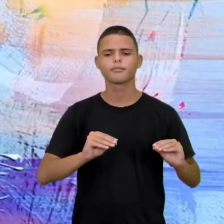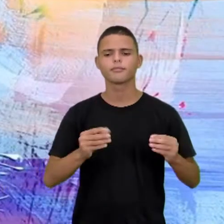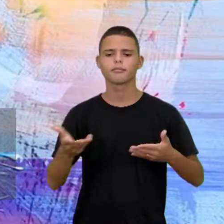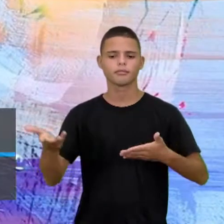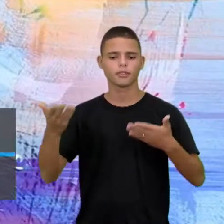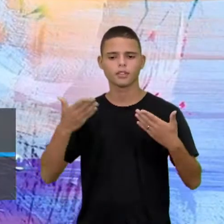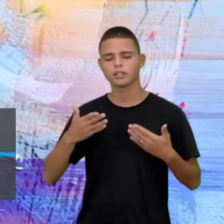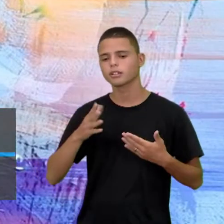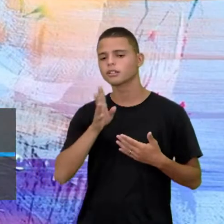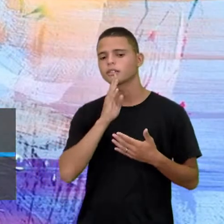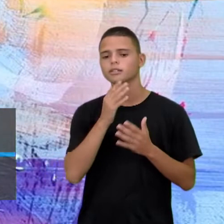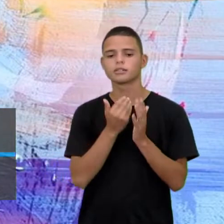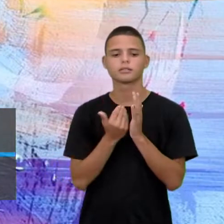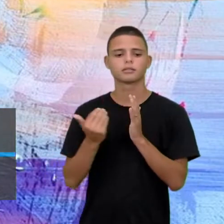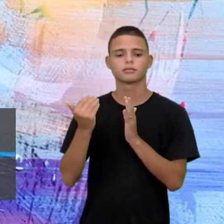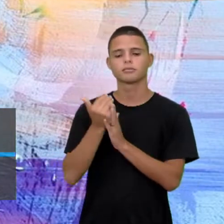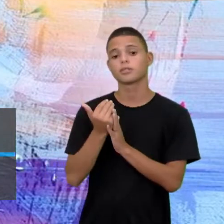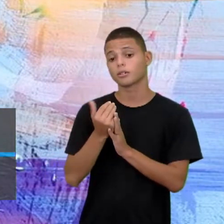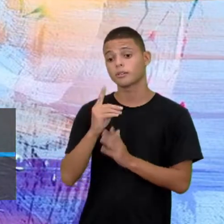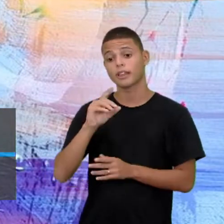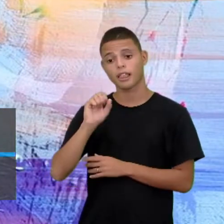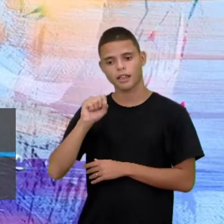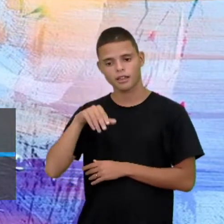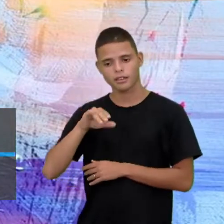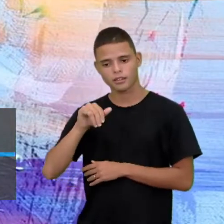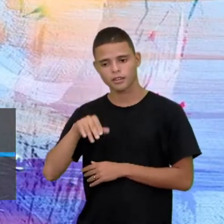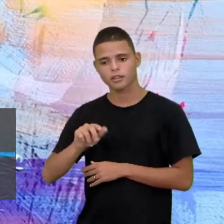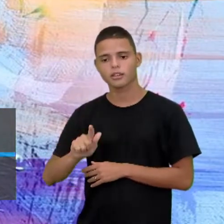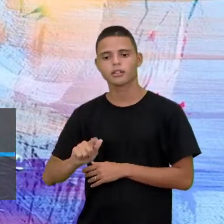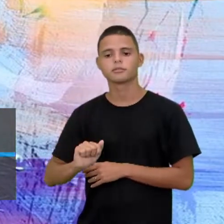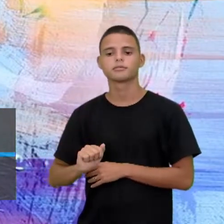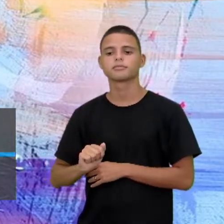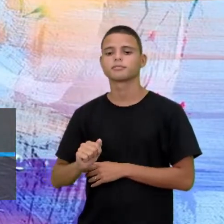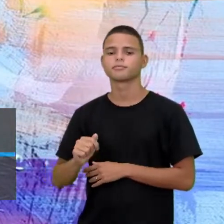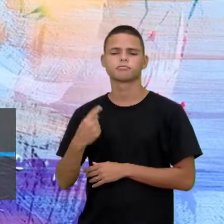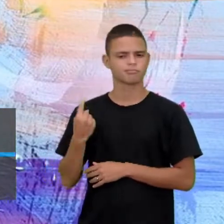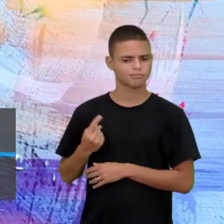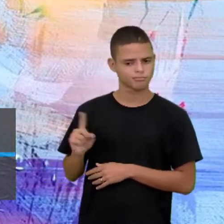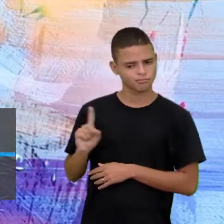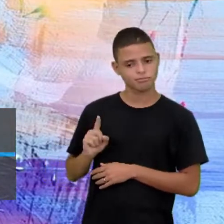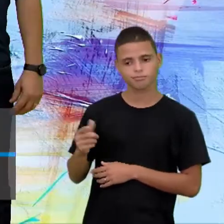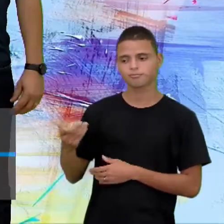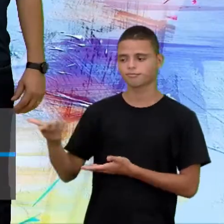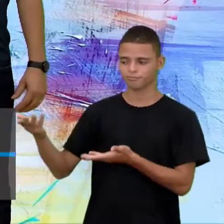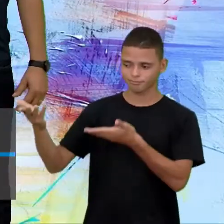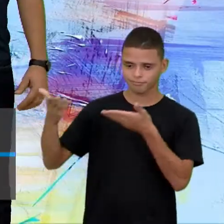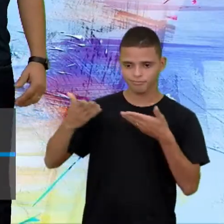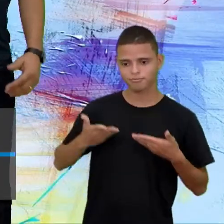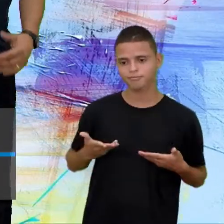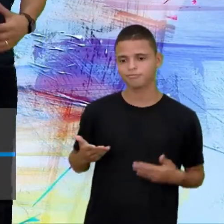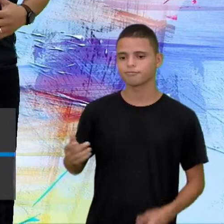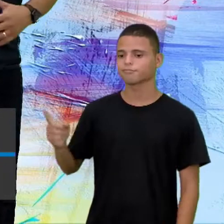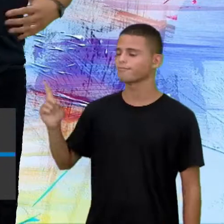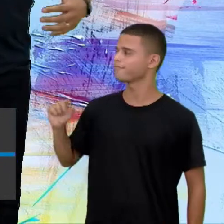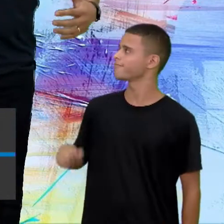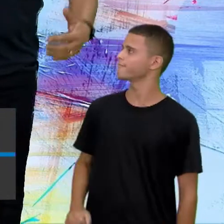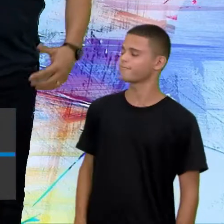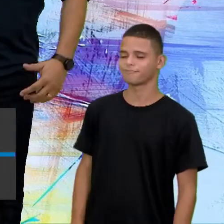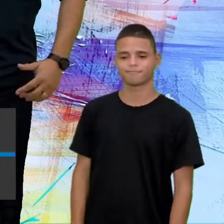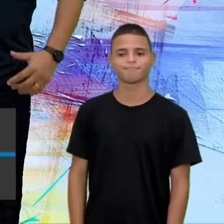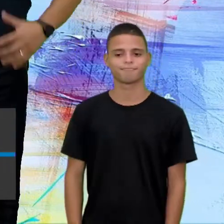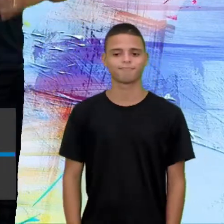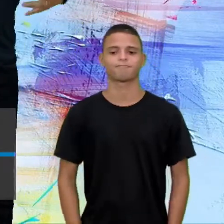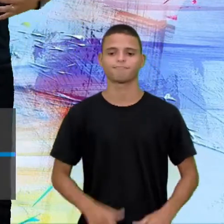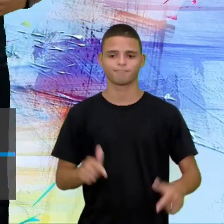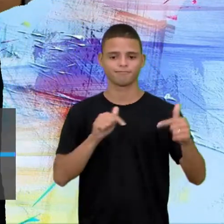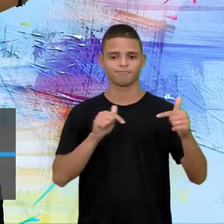conhecer um pouquinho mais sobre design. E não estou sozinho. Estou com ele, nosso querido, maravilhoso Mauro Marcel aqui, trabalhando com a gente.